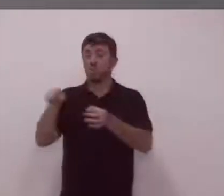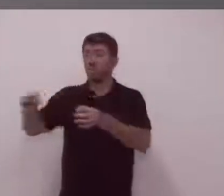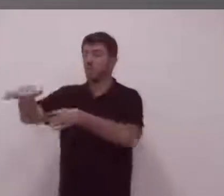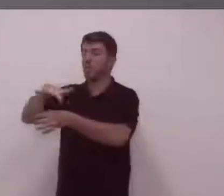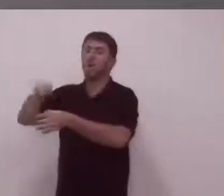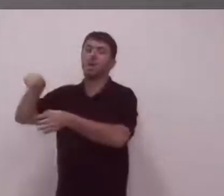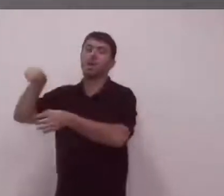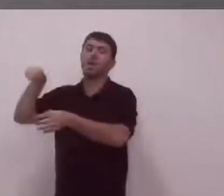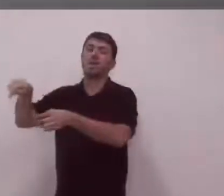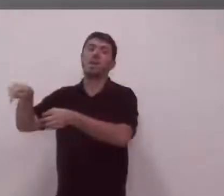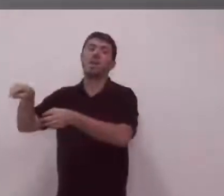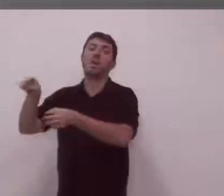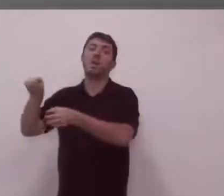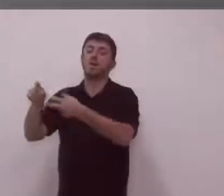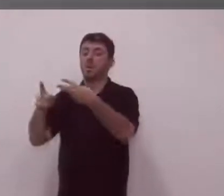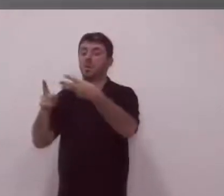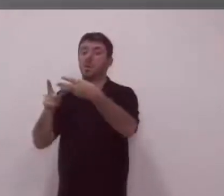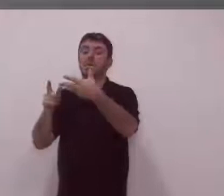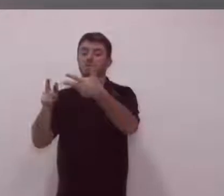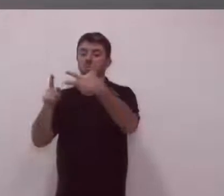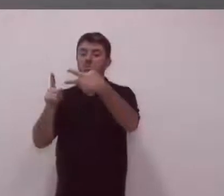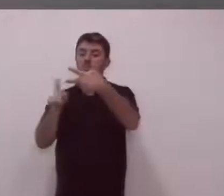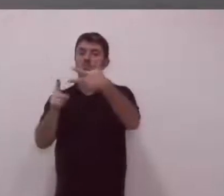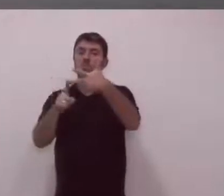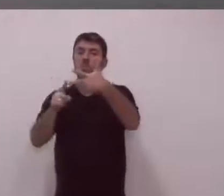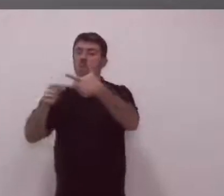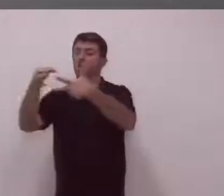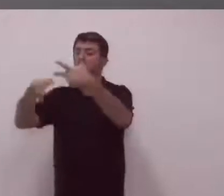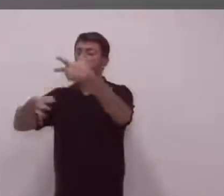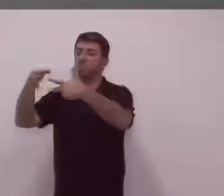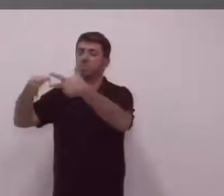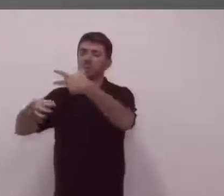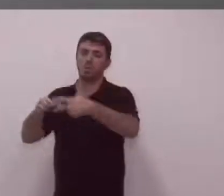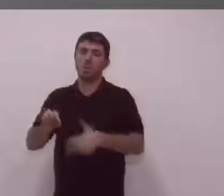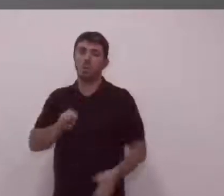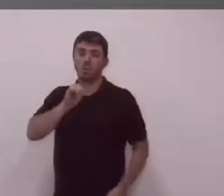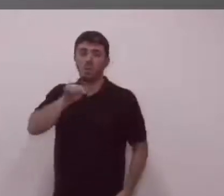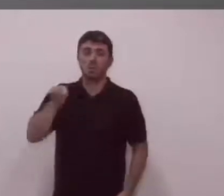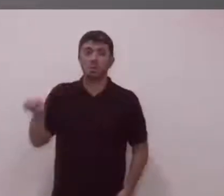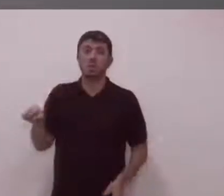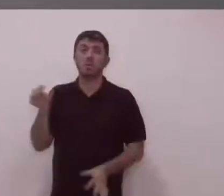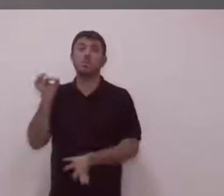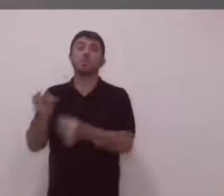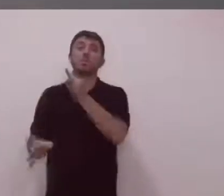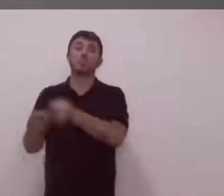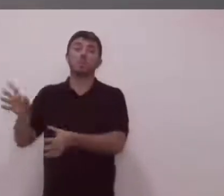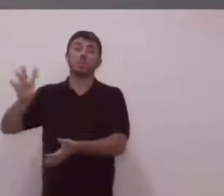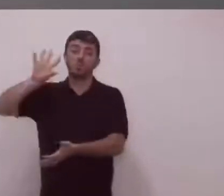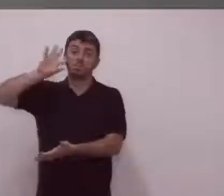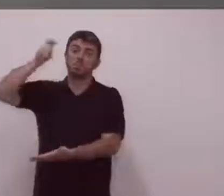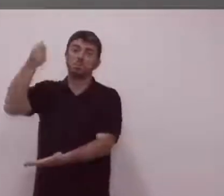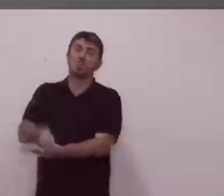juiz entender que o prefeito tem que perder o mandato que o juiz decida